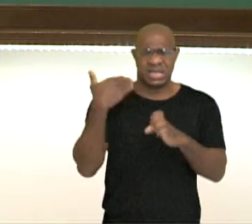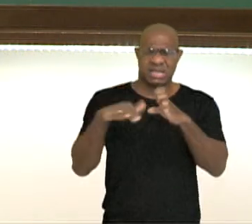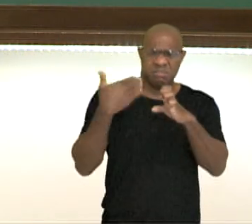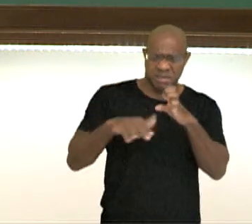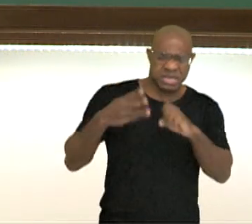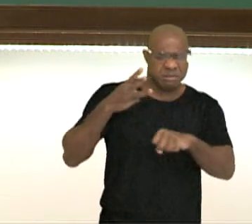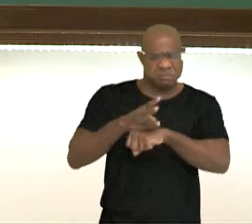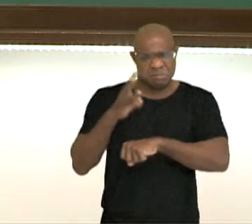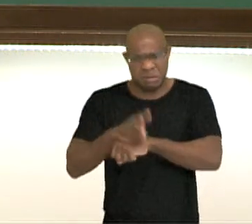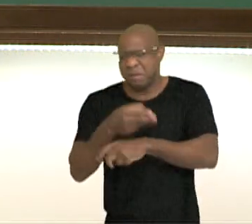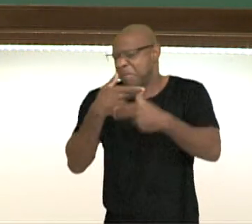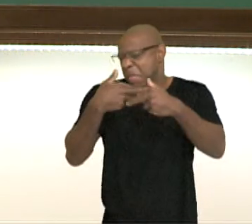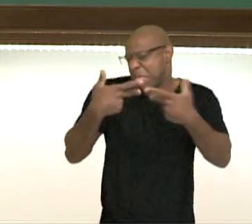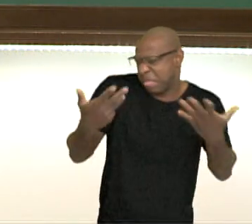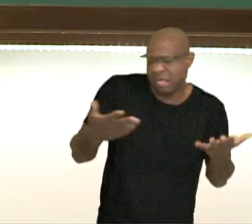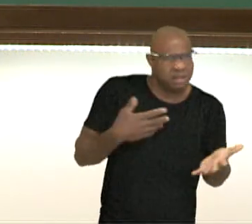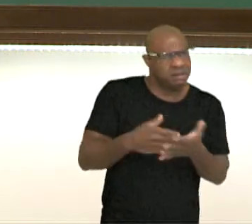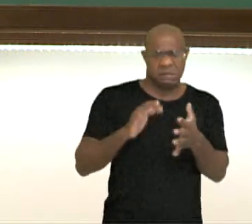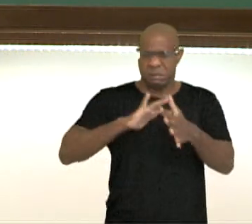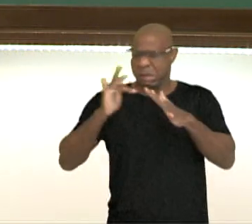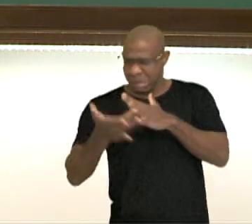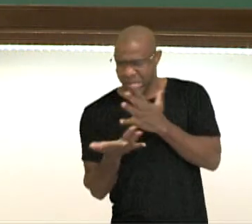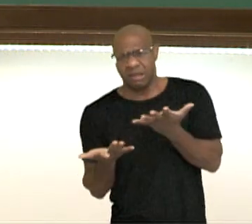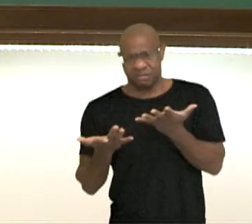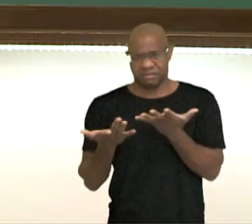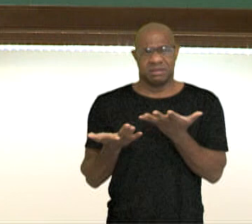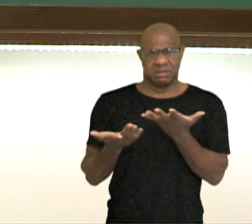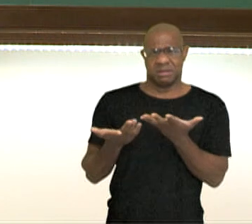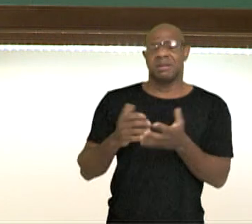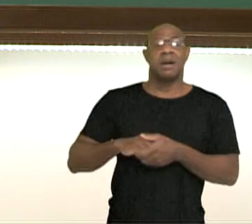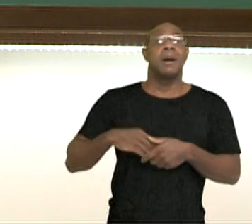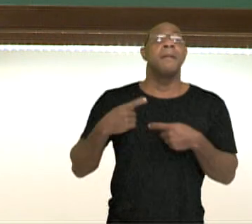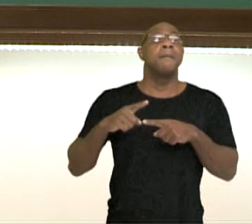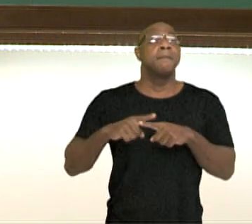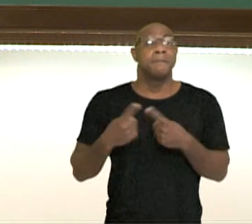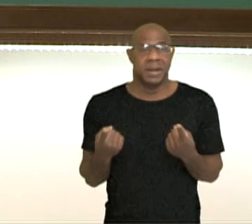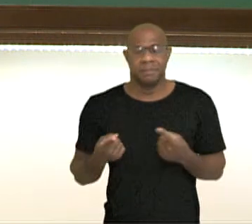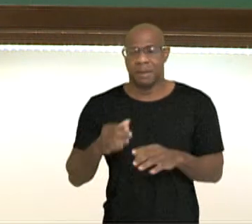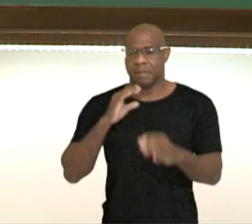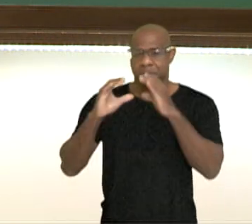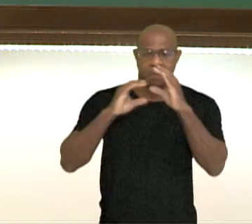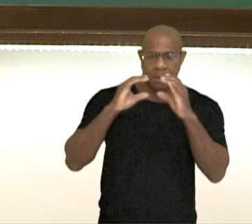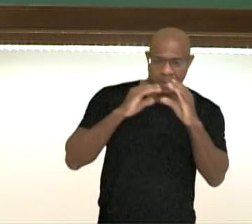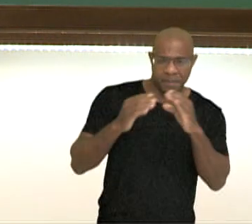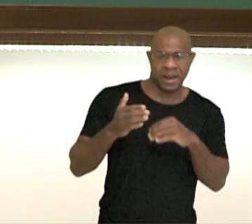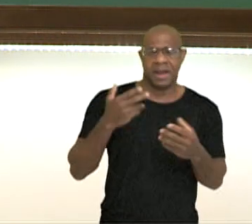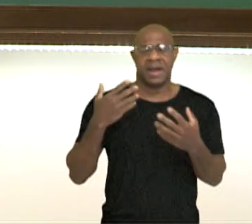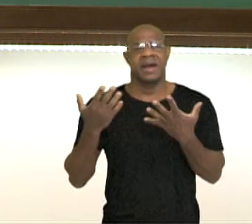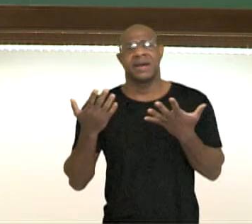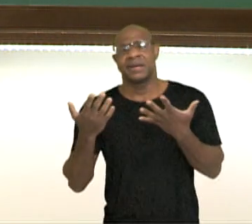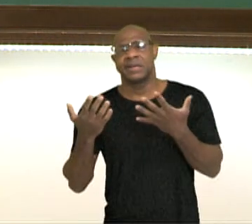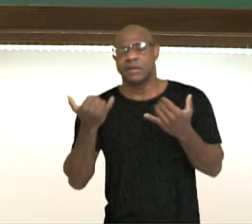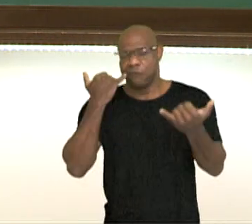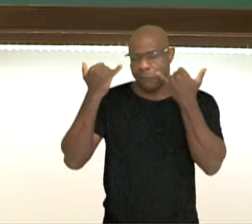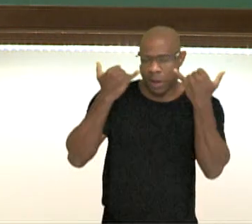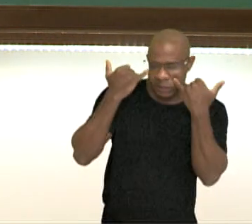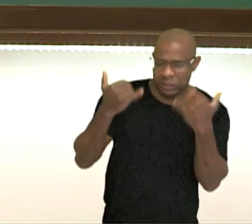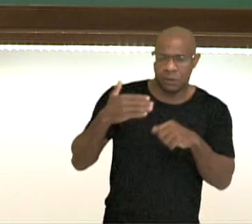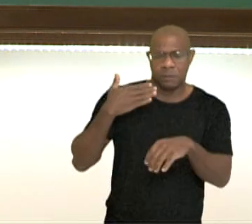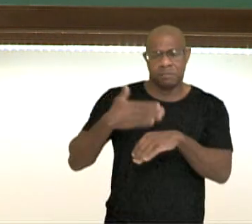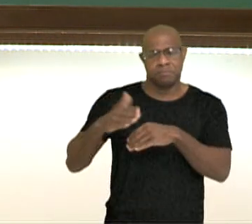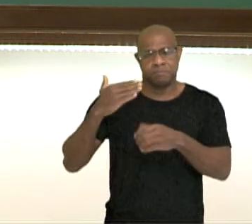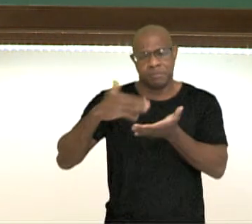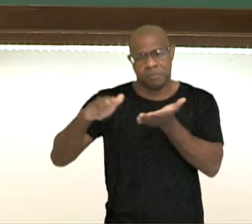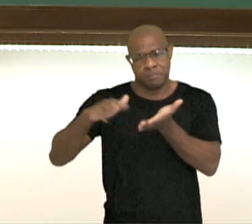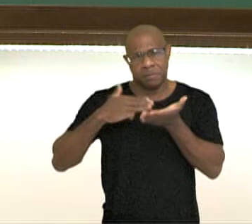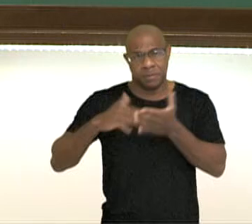outras plataformas, outros suportes para trocar informações com as pessoas, mas talvez alguns de vocês já